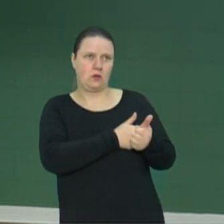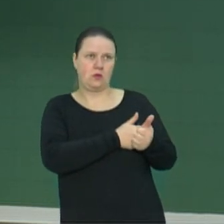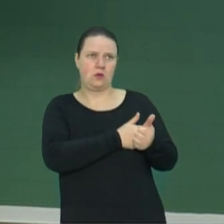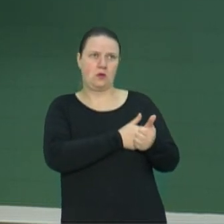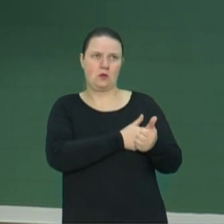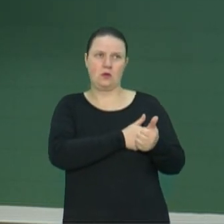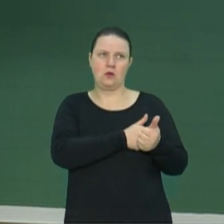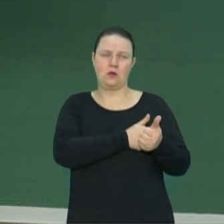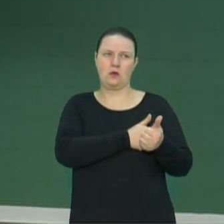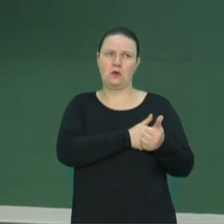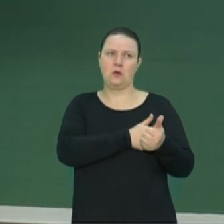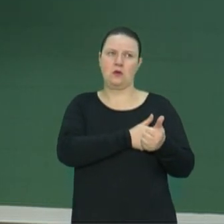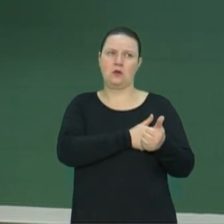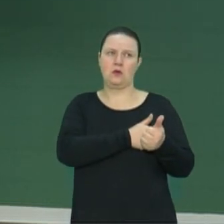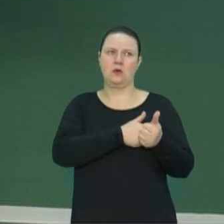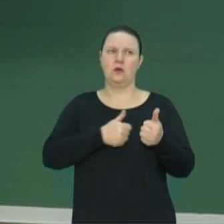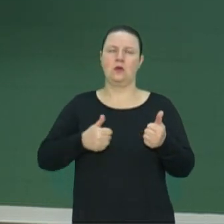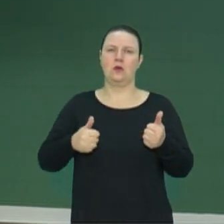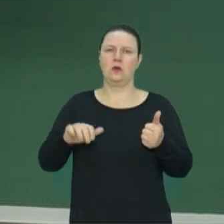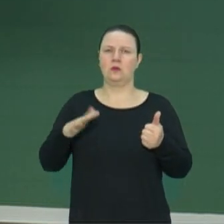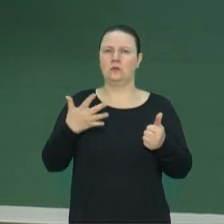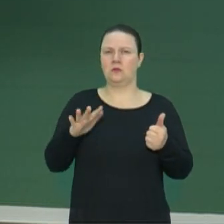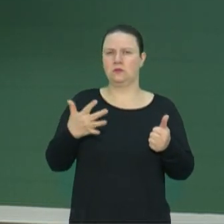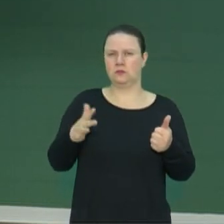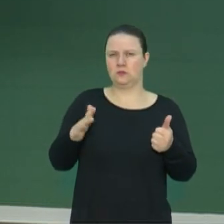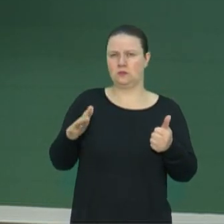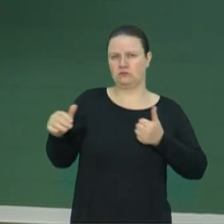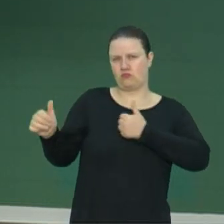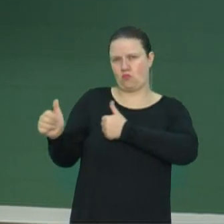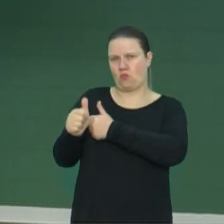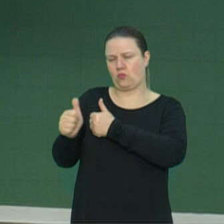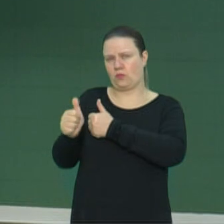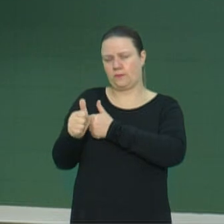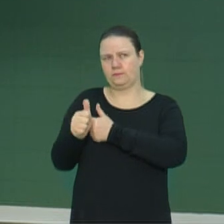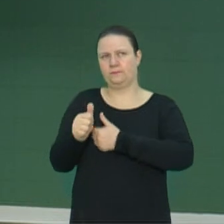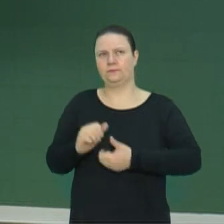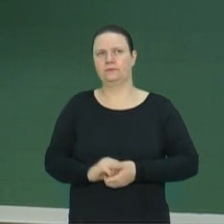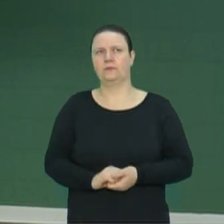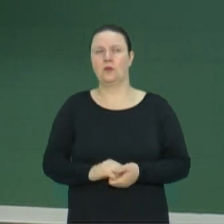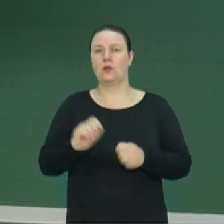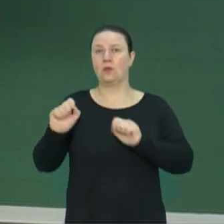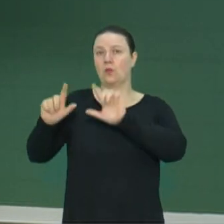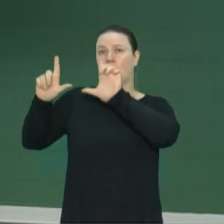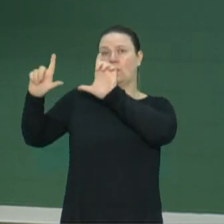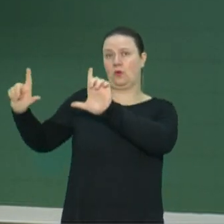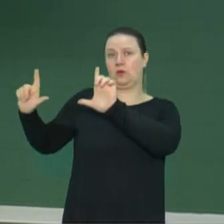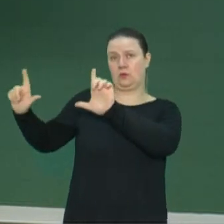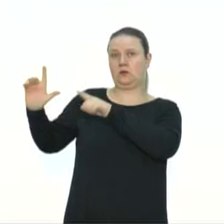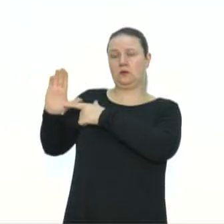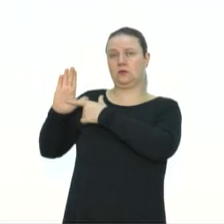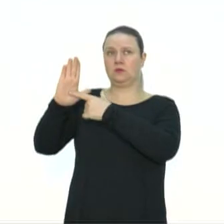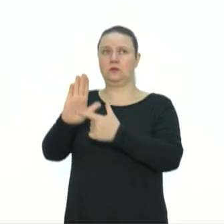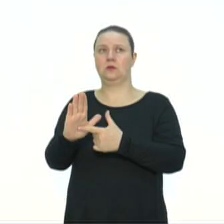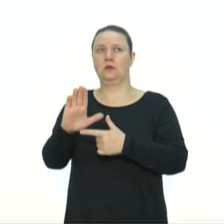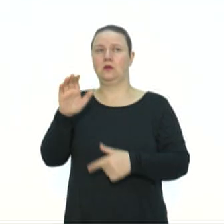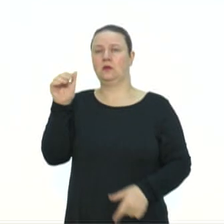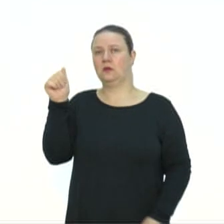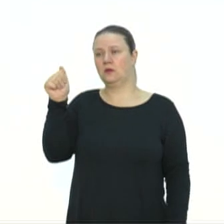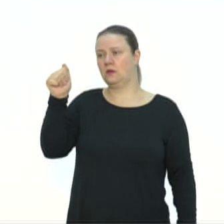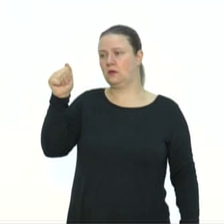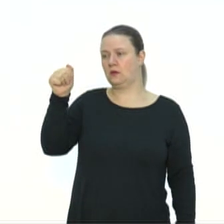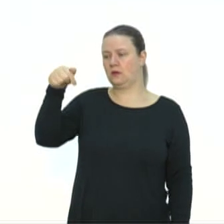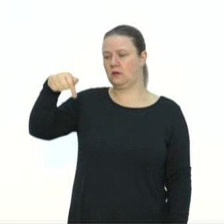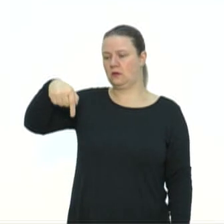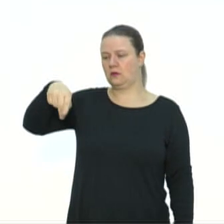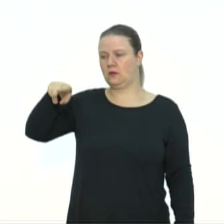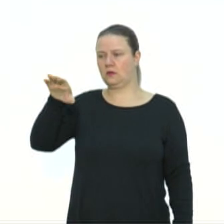está perto, está mais ou menos perto, digamos assim. E temos este outro demonstrativo. Aquele coche é